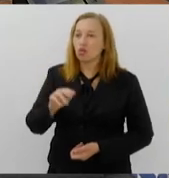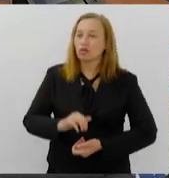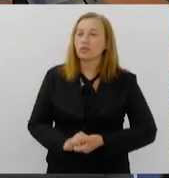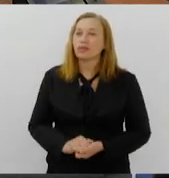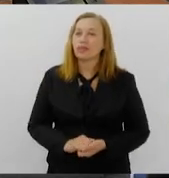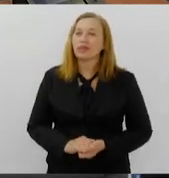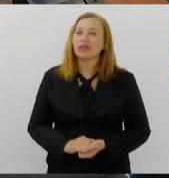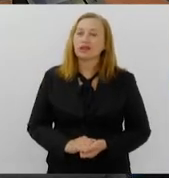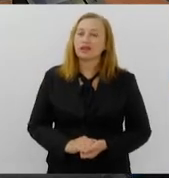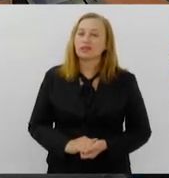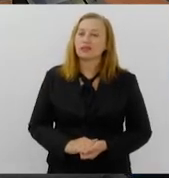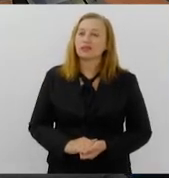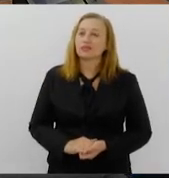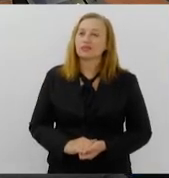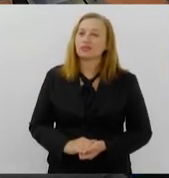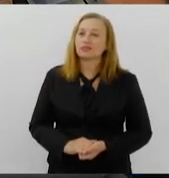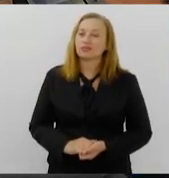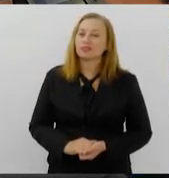Macuco.